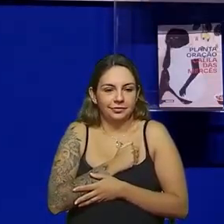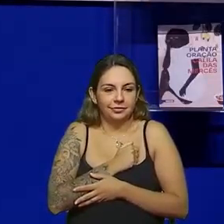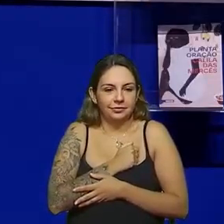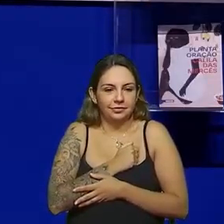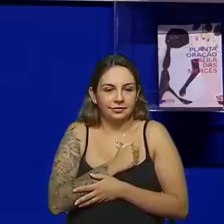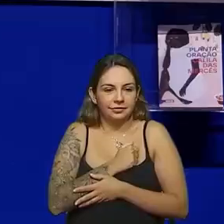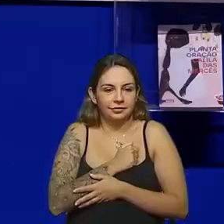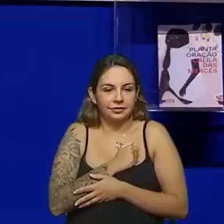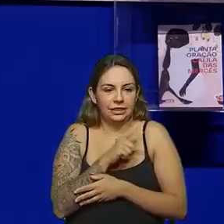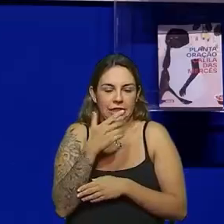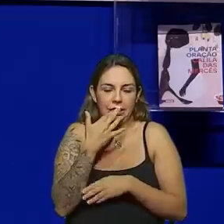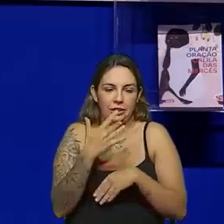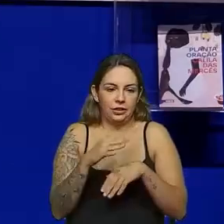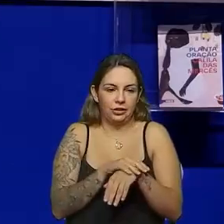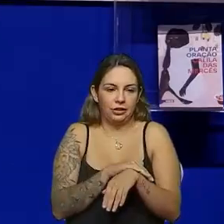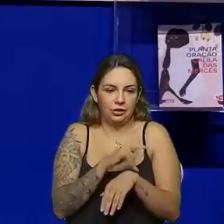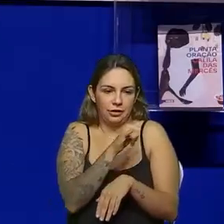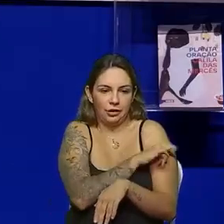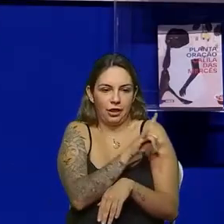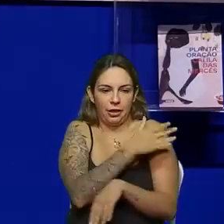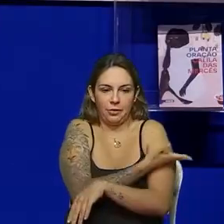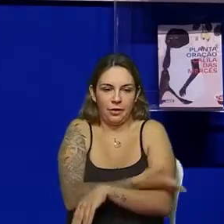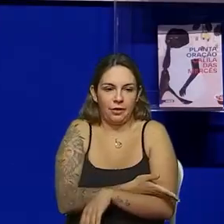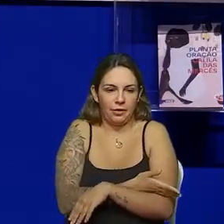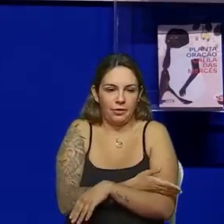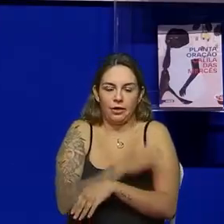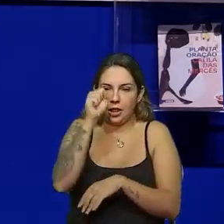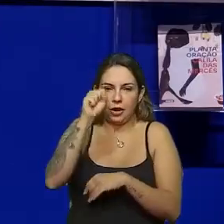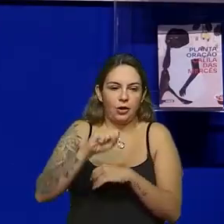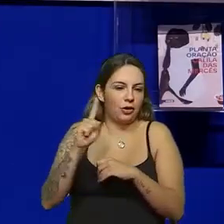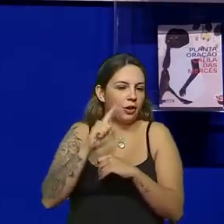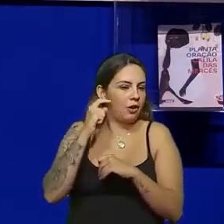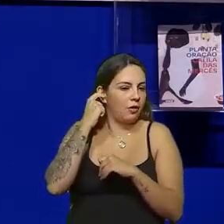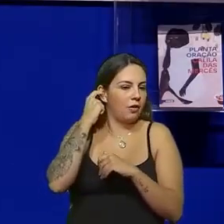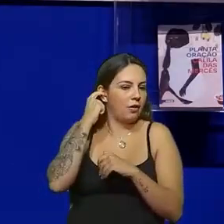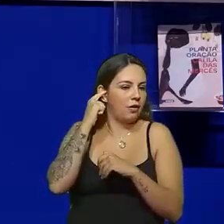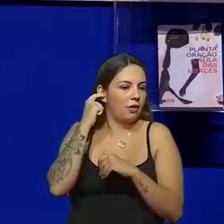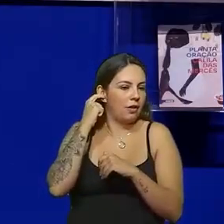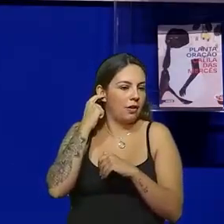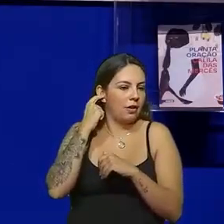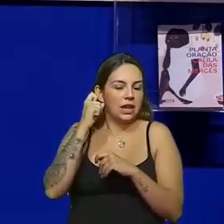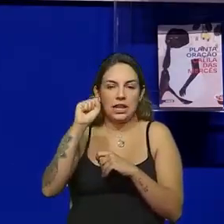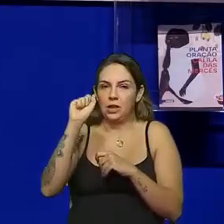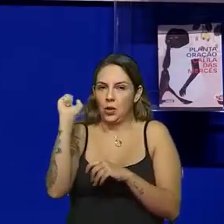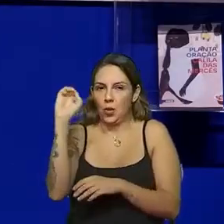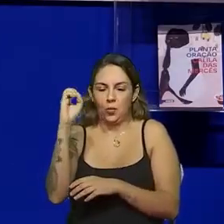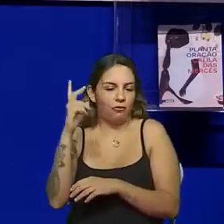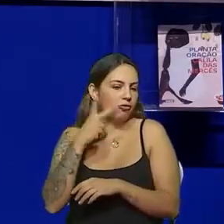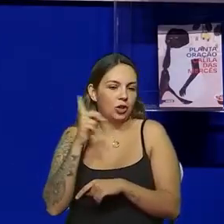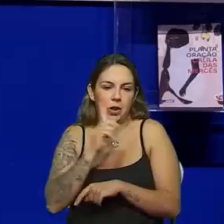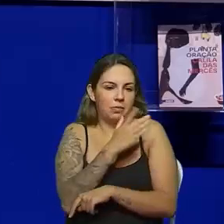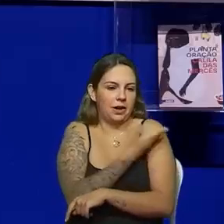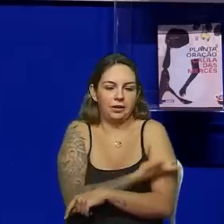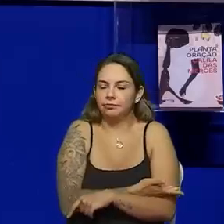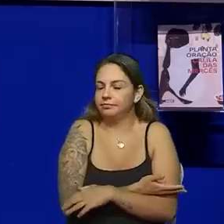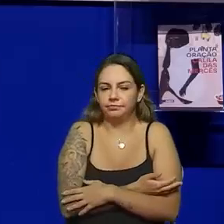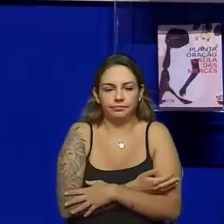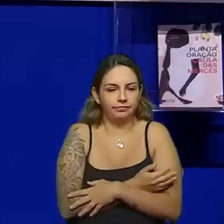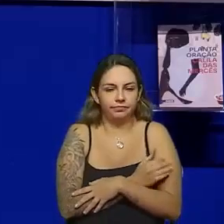Porque esse caramelo, que no Rio de Janeiro é branco, no sul, no oeste, Santa Catarina, Paraná, ele não é branco, mas